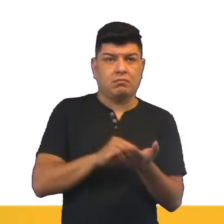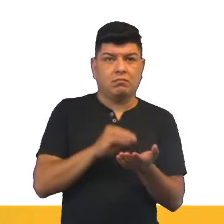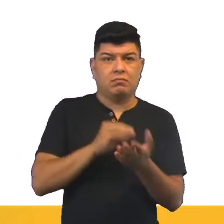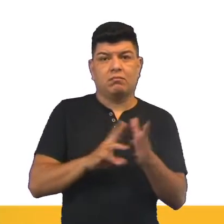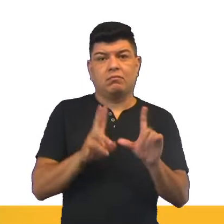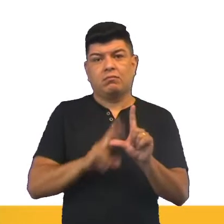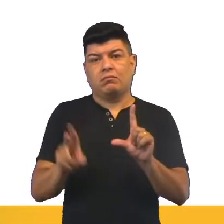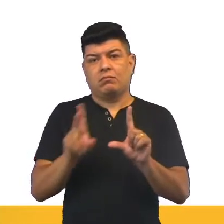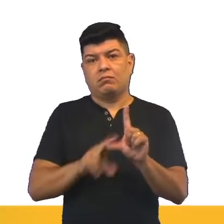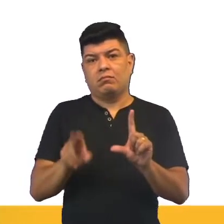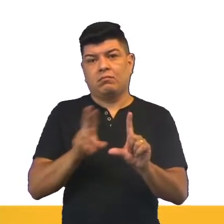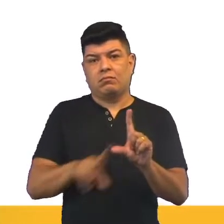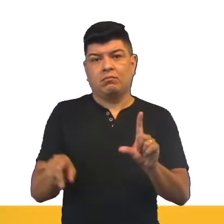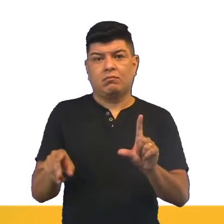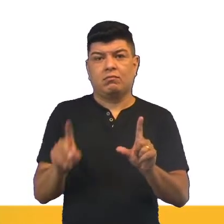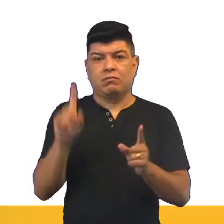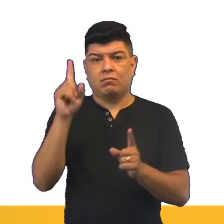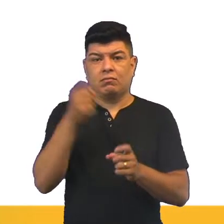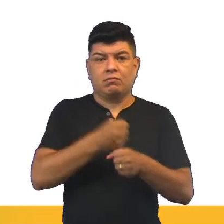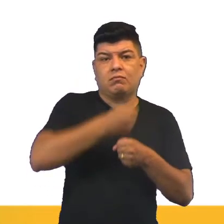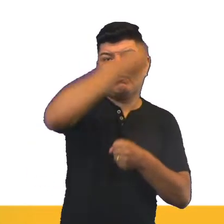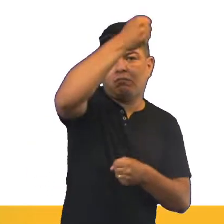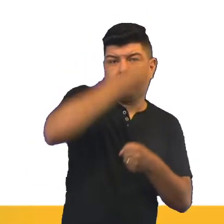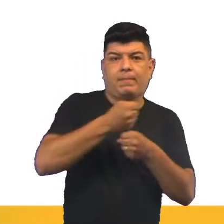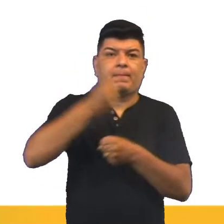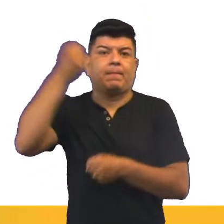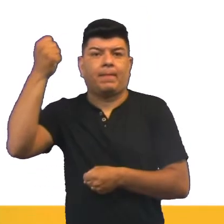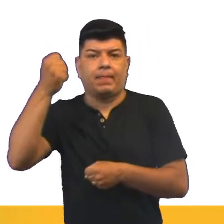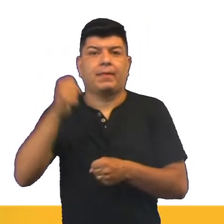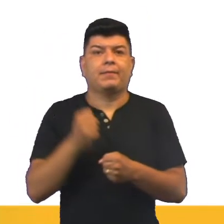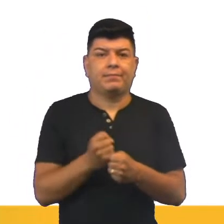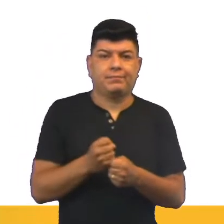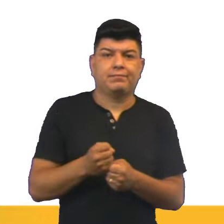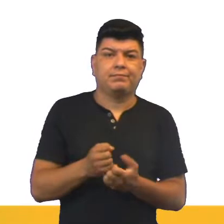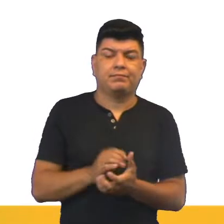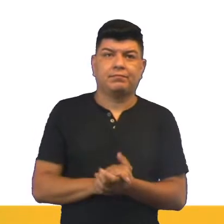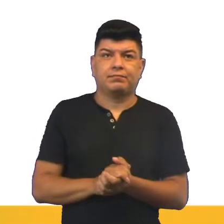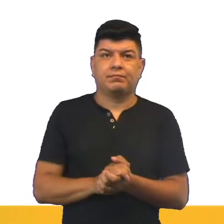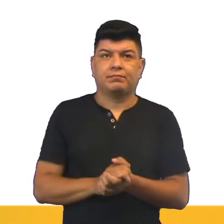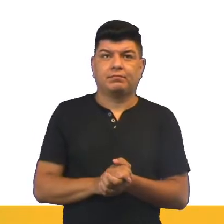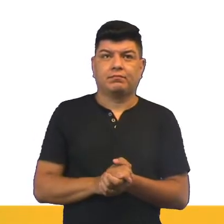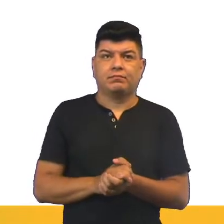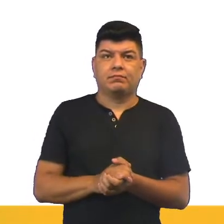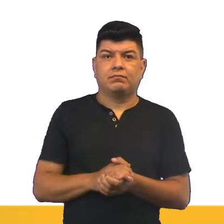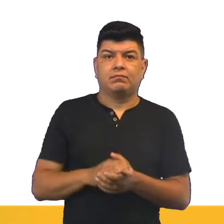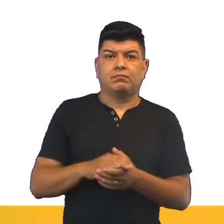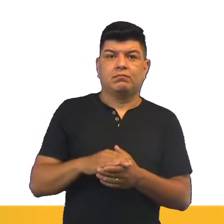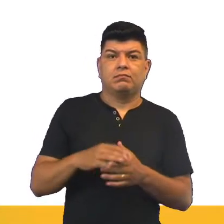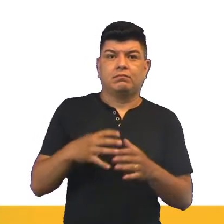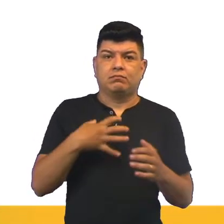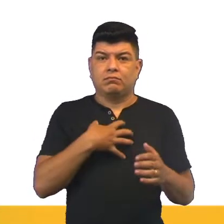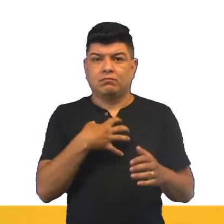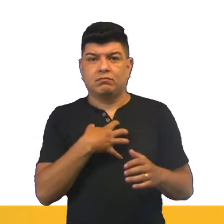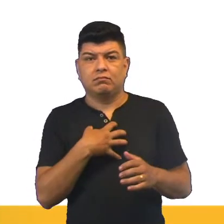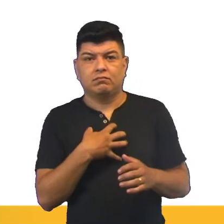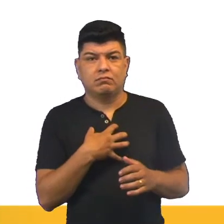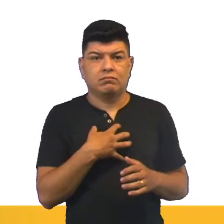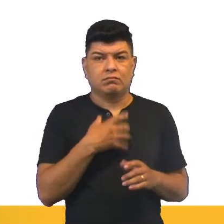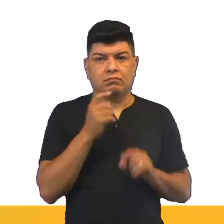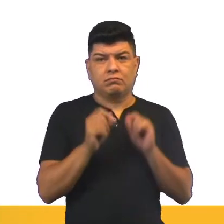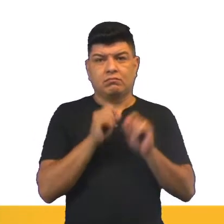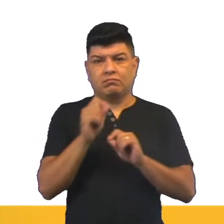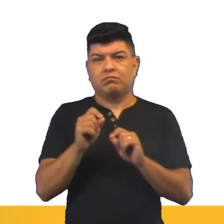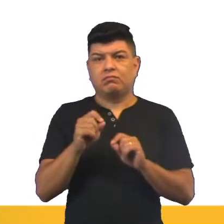de letra, ou seja, o frevo ele é uma música, um estilo de dança